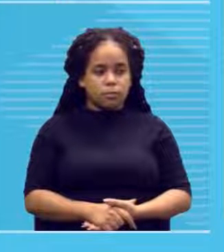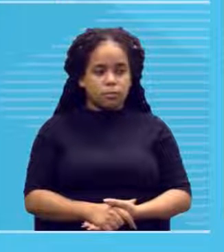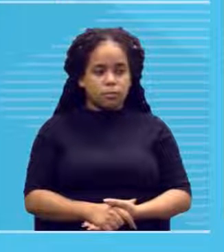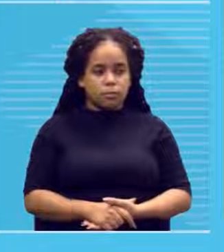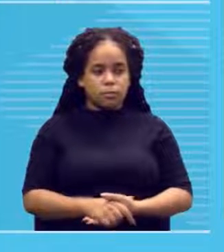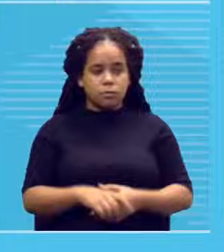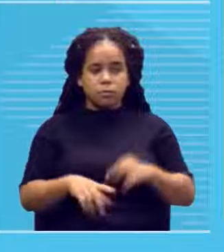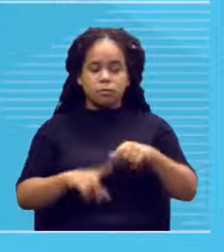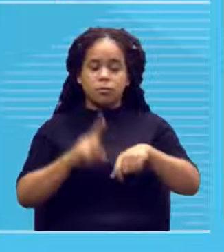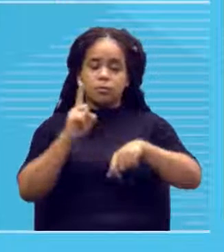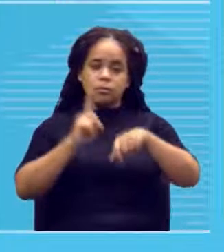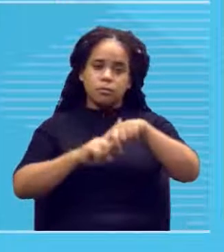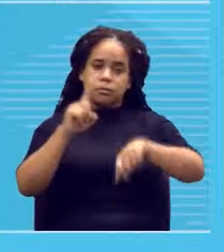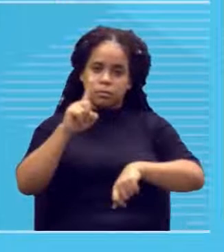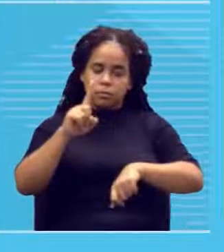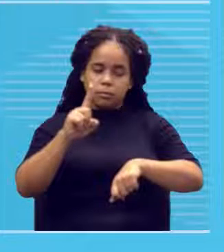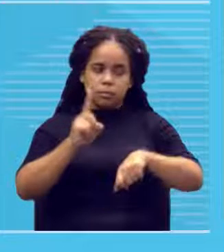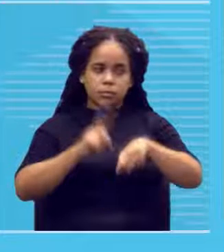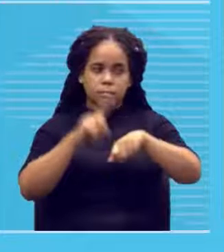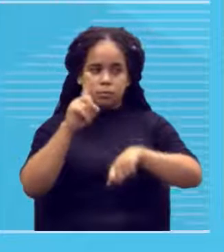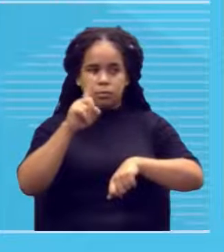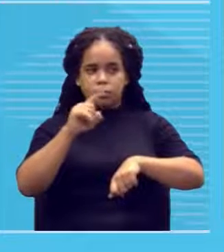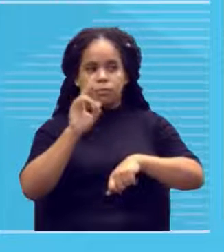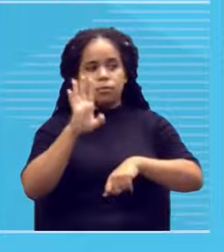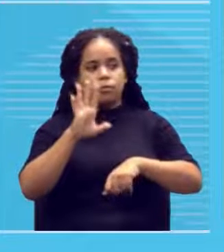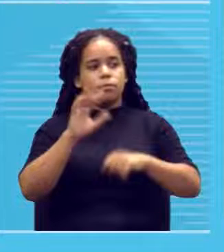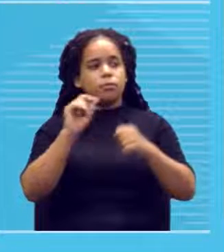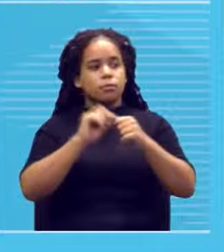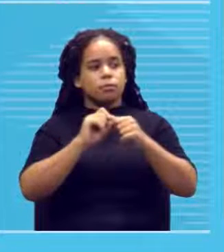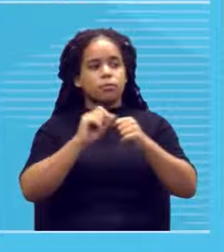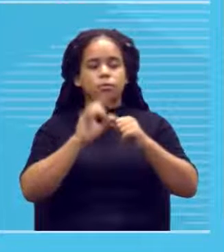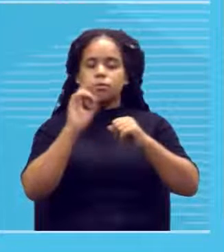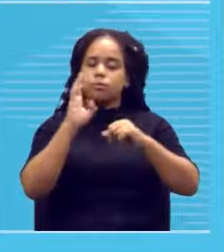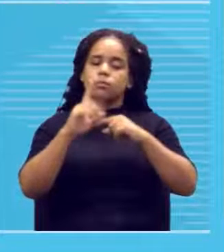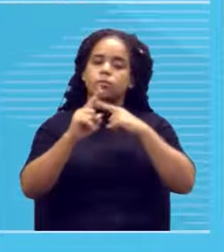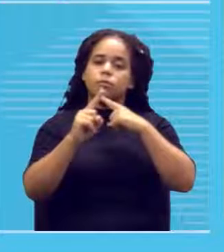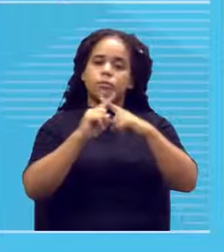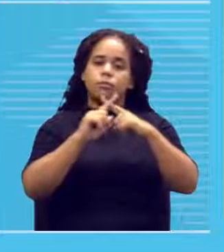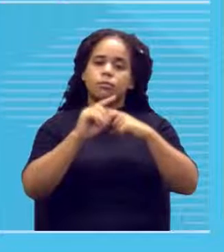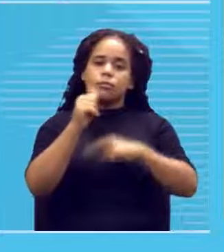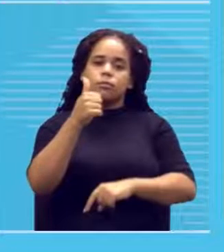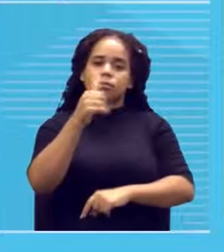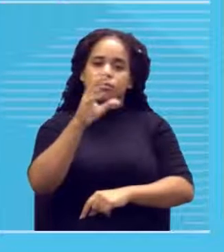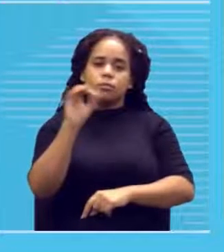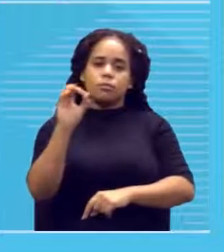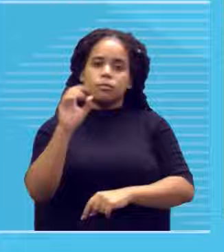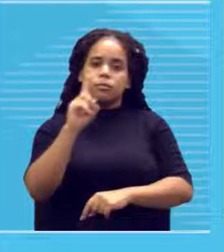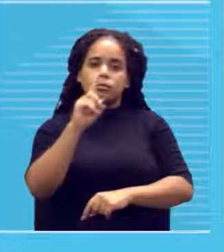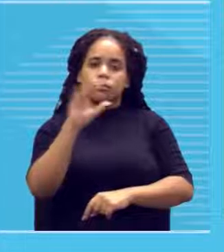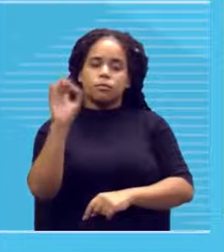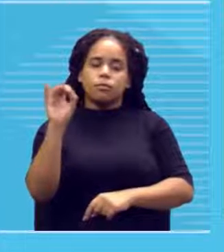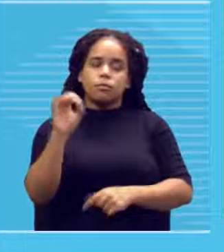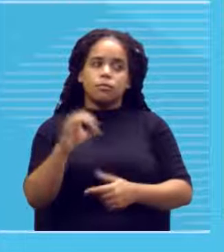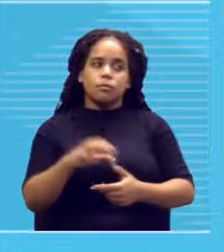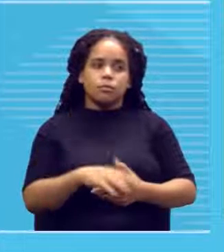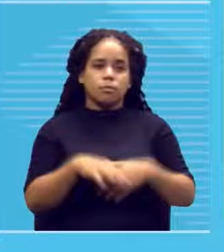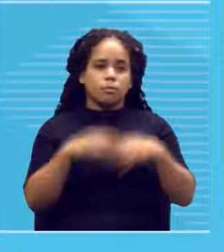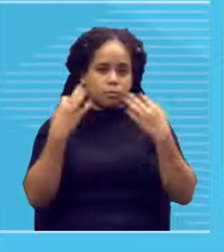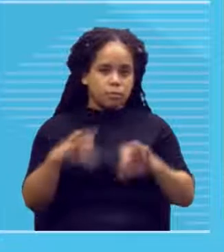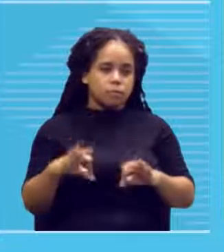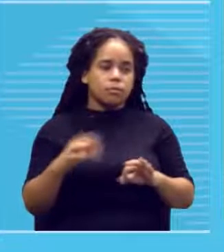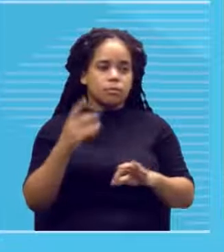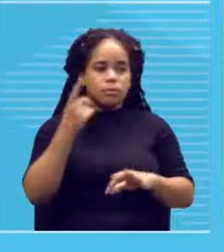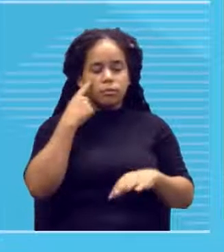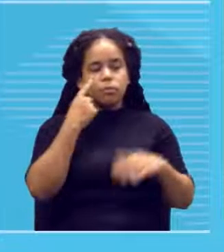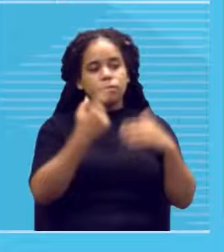para decímetro quadrado vou andar uma casa então vou só multiplicar por 100 né só multiplicar por 100 correto olha